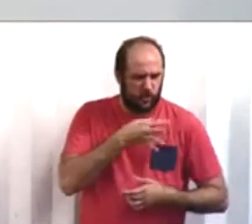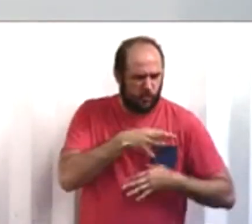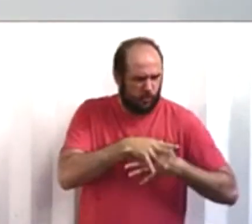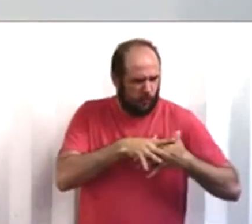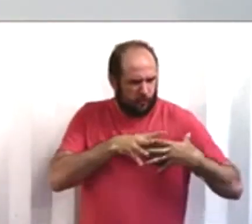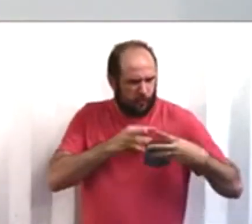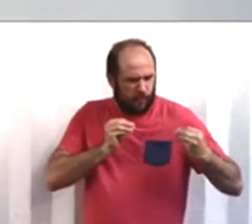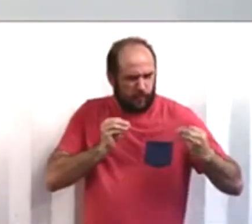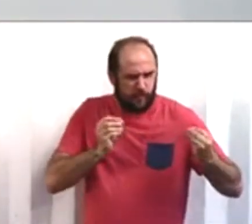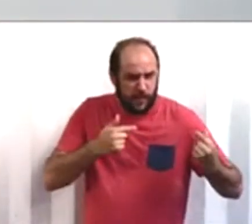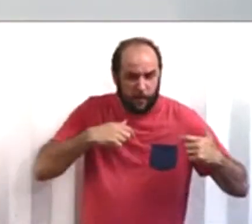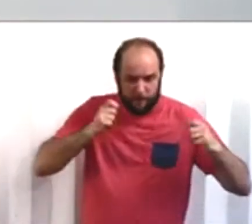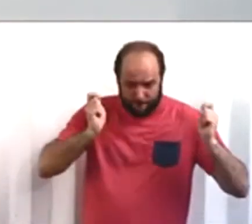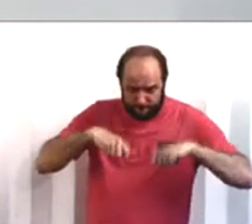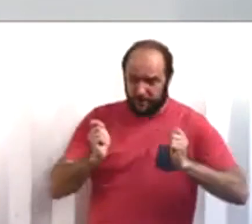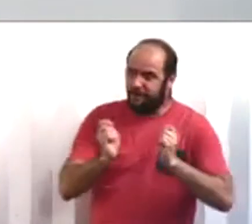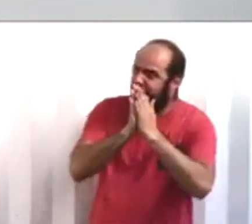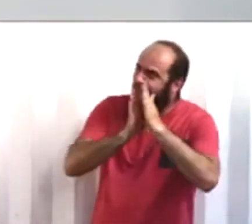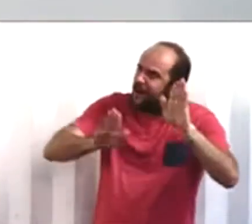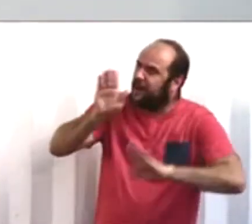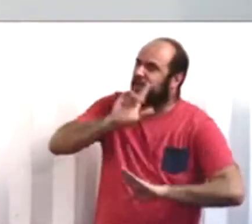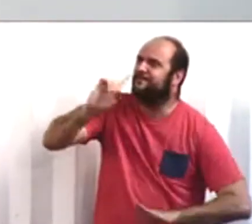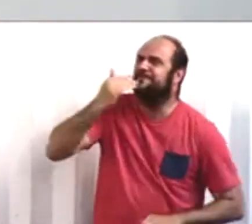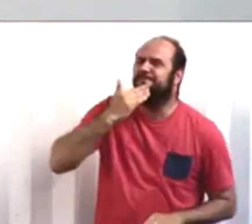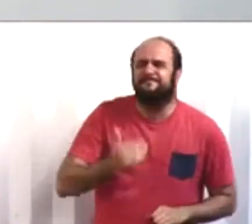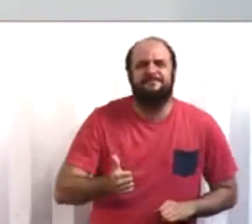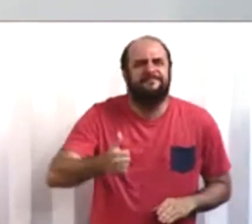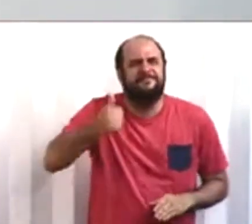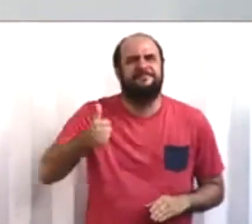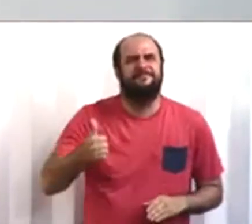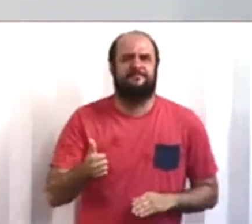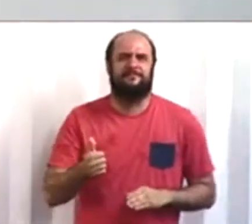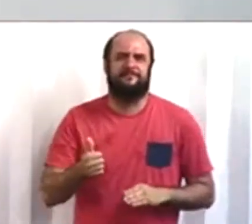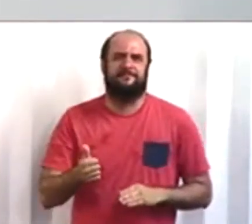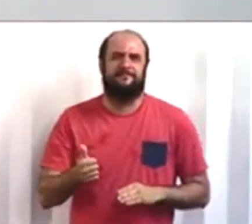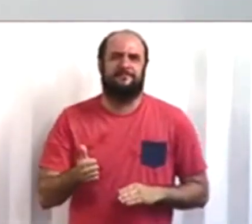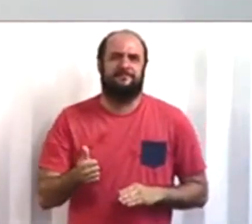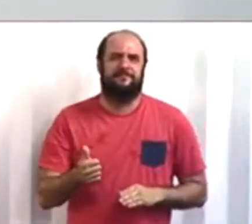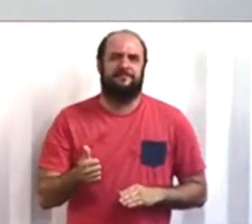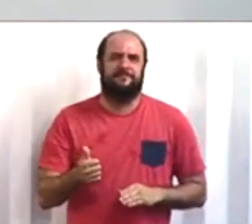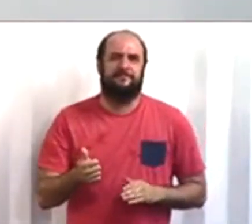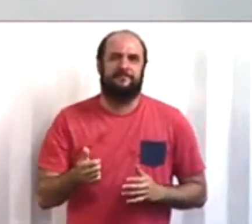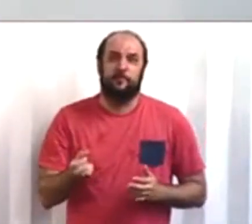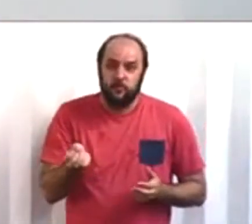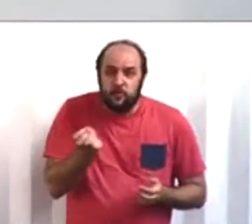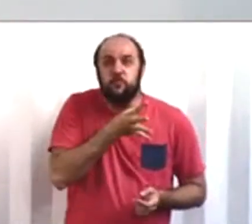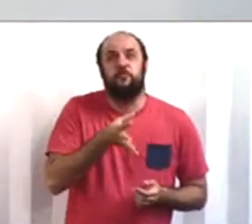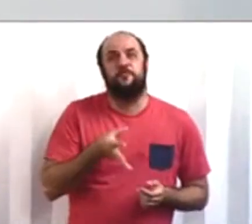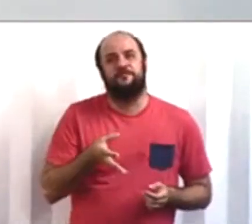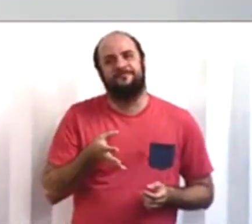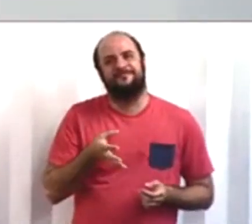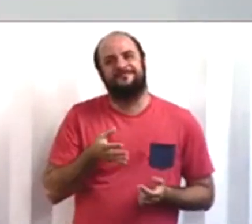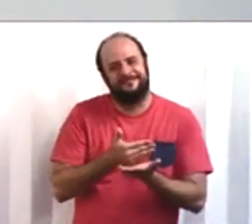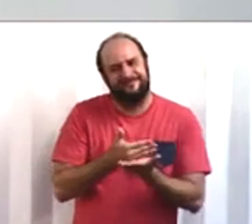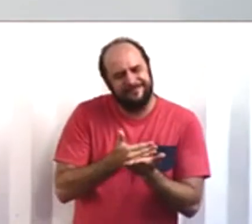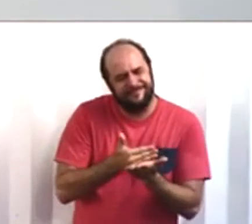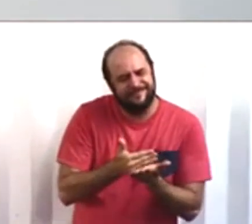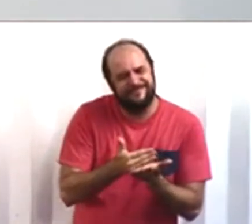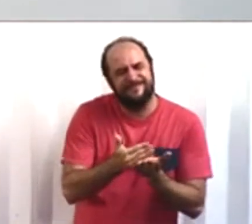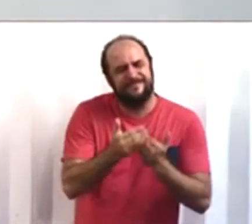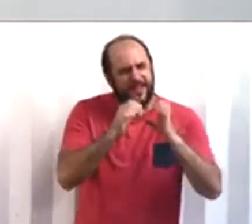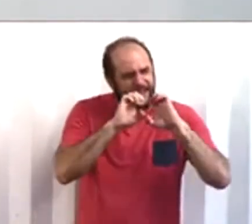eu possa adorar a Deus de maneira melhor do que eu adorei até agora. Algo novo. Princípio